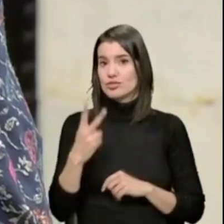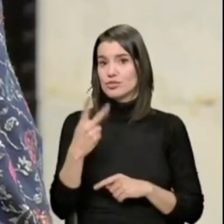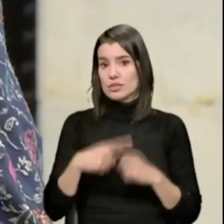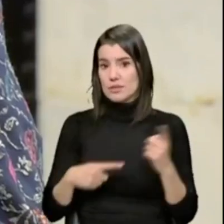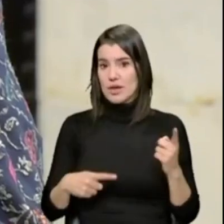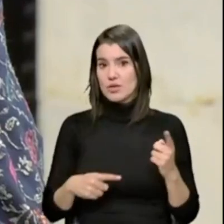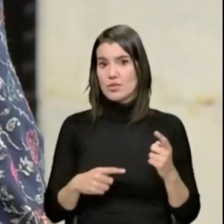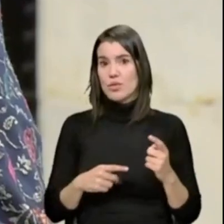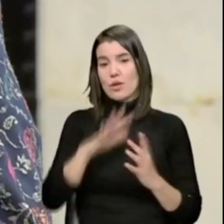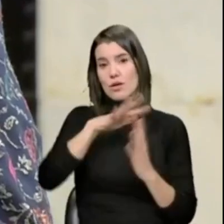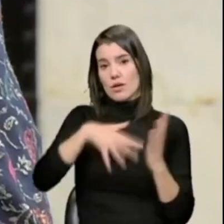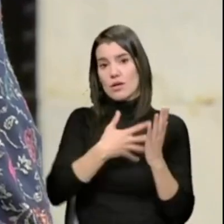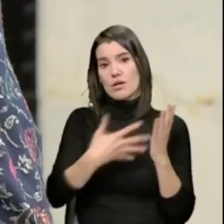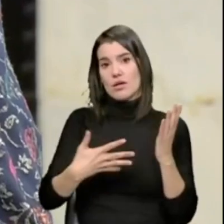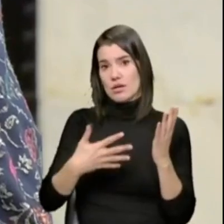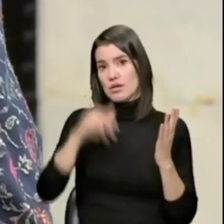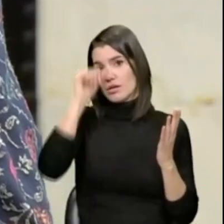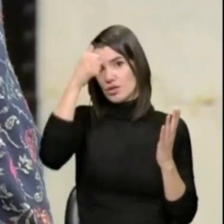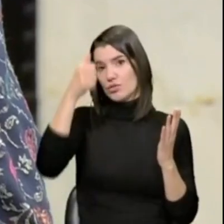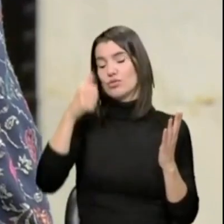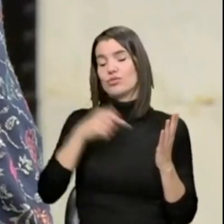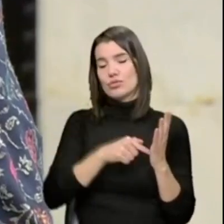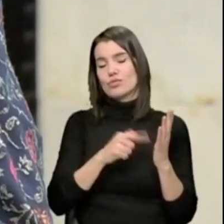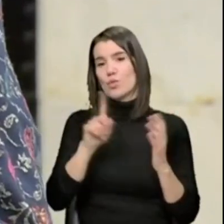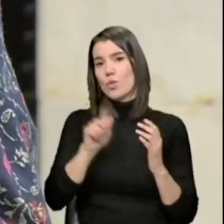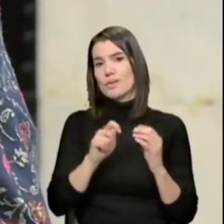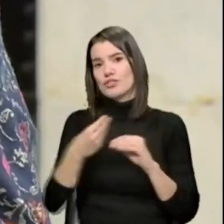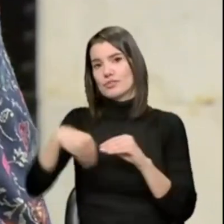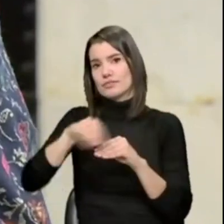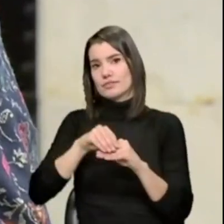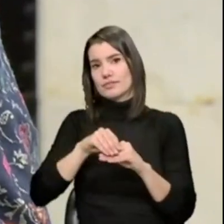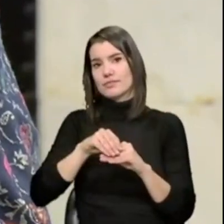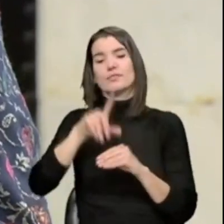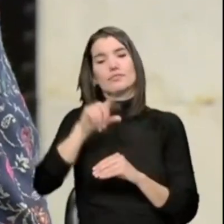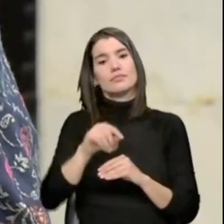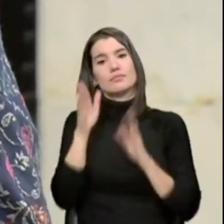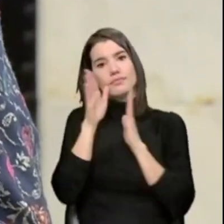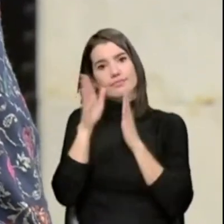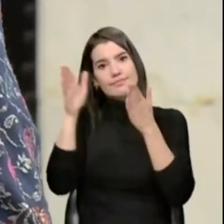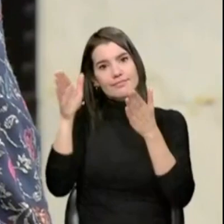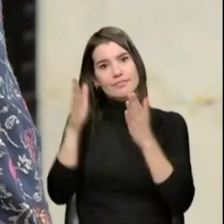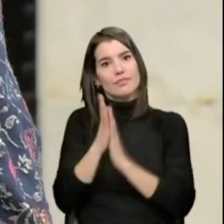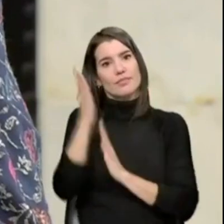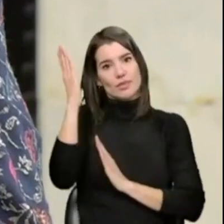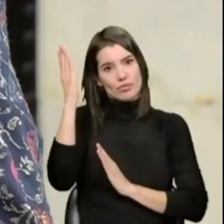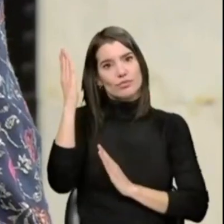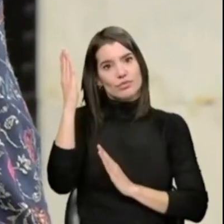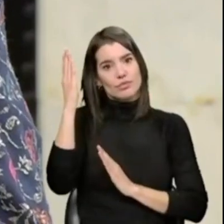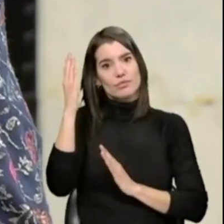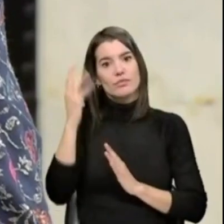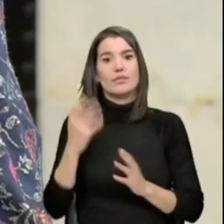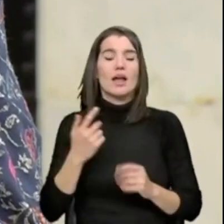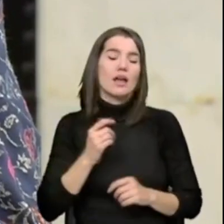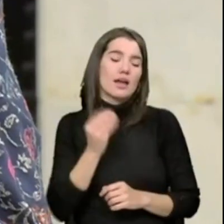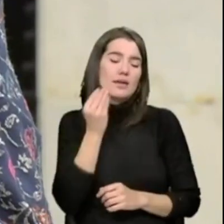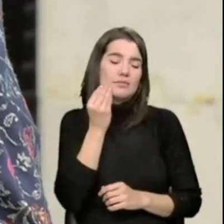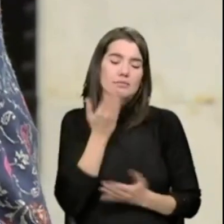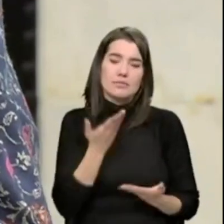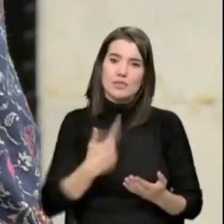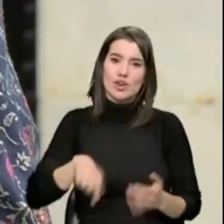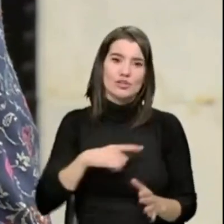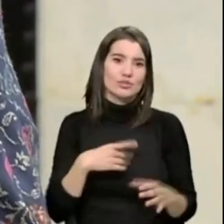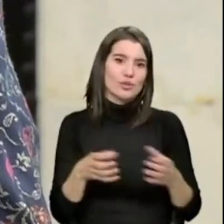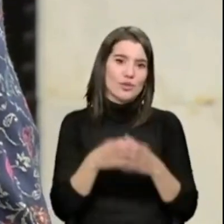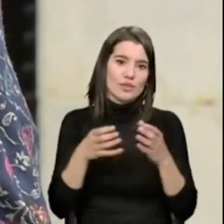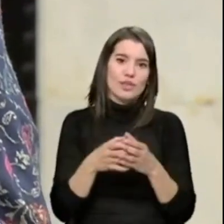calendário hindu tem um mês extra, que é também dedicado a Deus. Portanto, é como nós convivemos, como